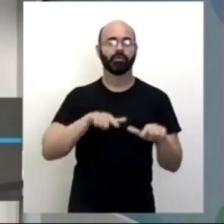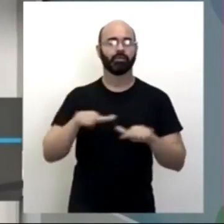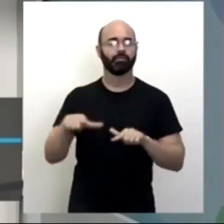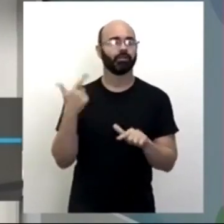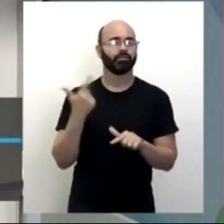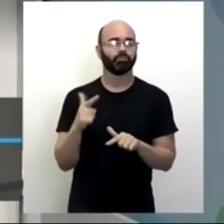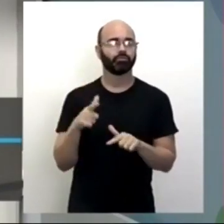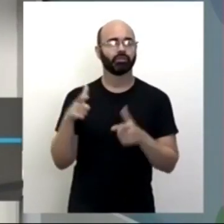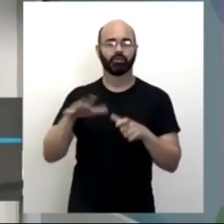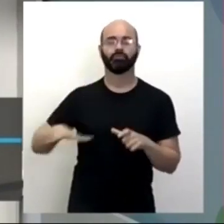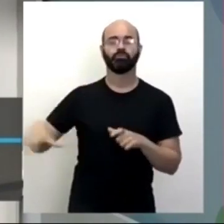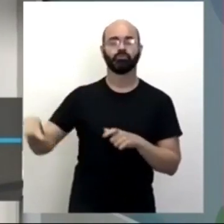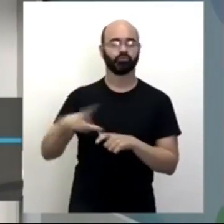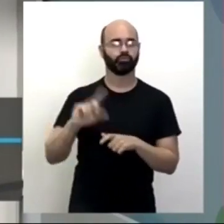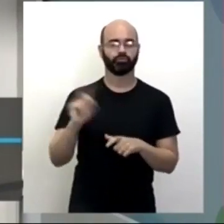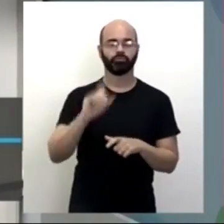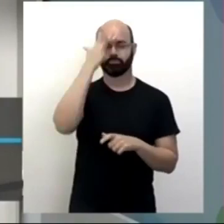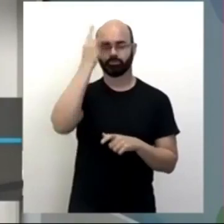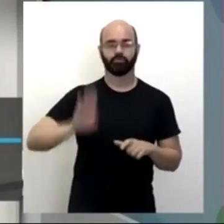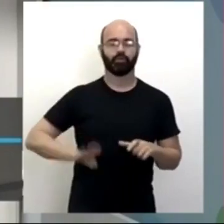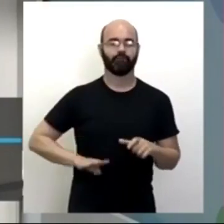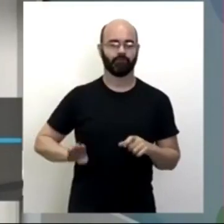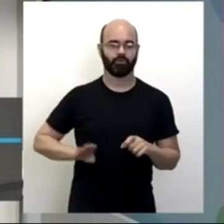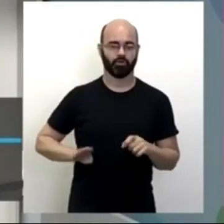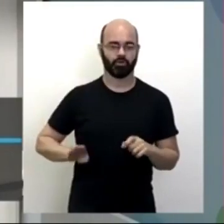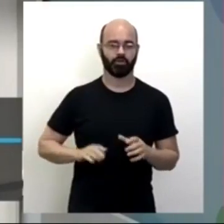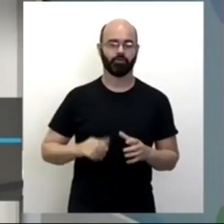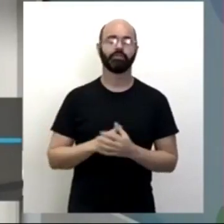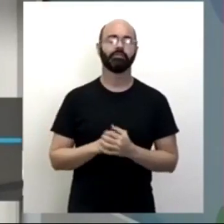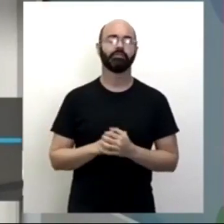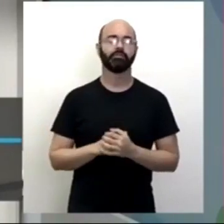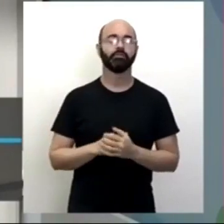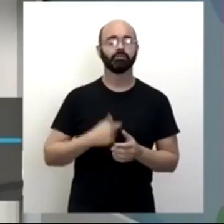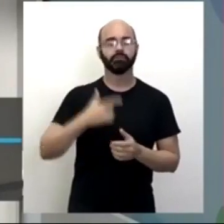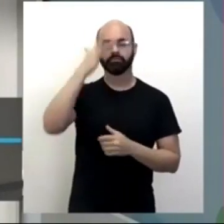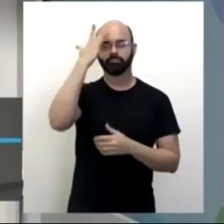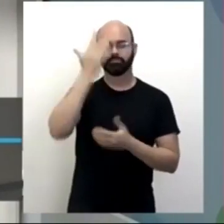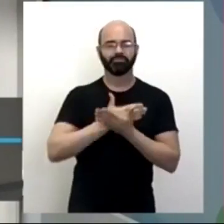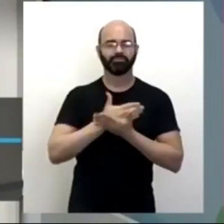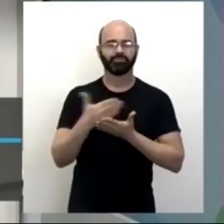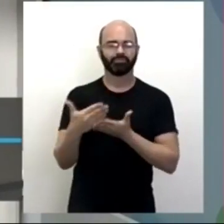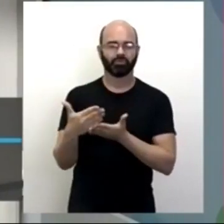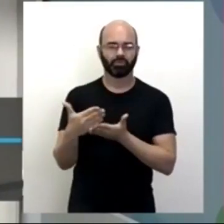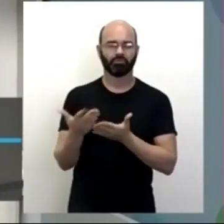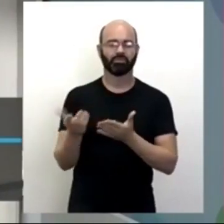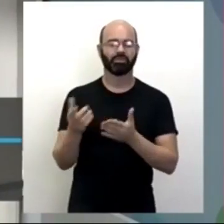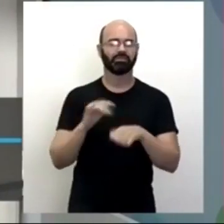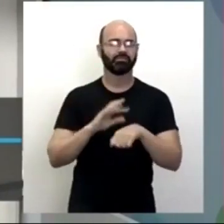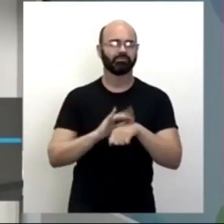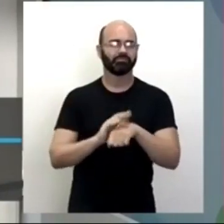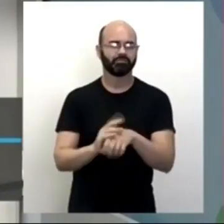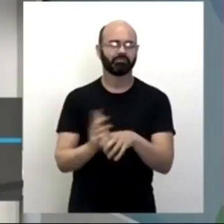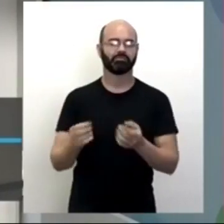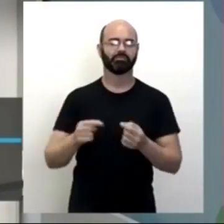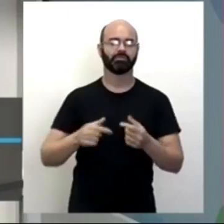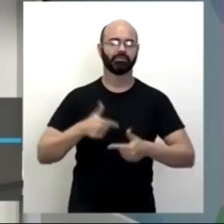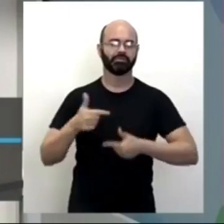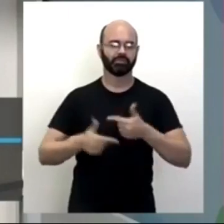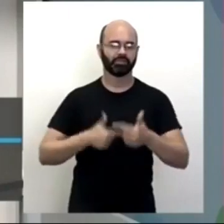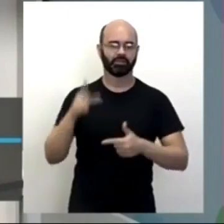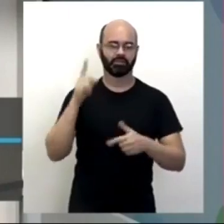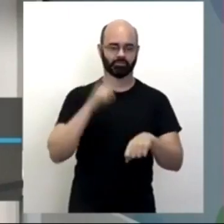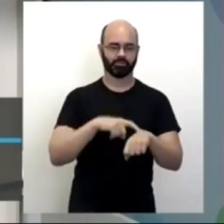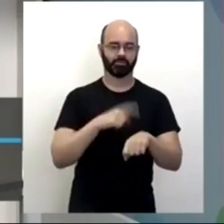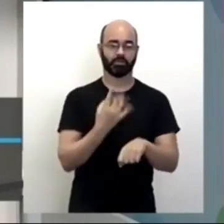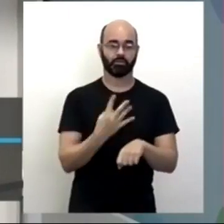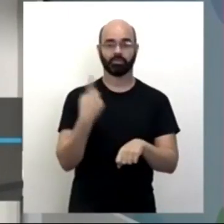todo mundo, as pessoas passam fome, surge ali um cenário de adoecimento, de exploração de jornadas de trabalho de 14,